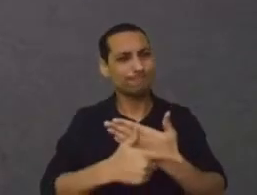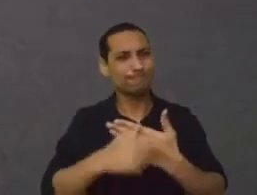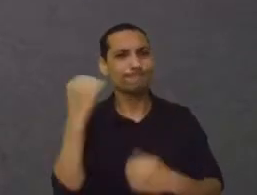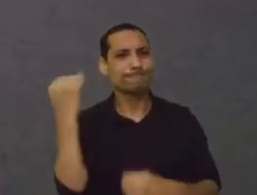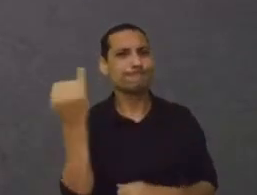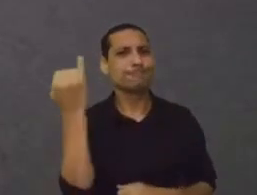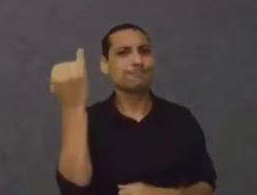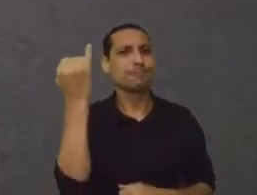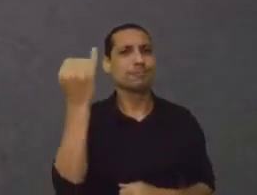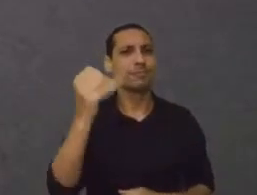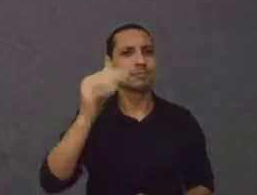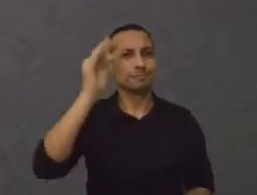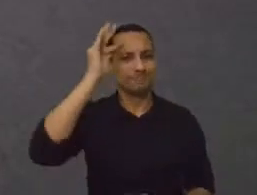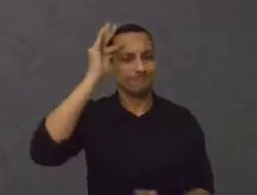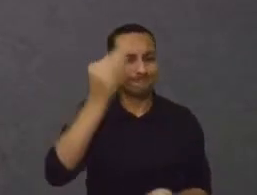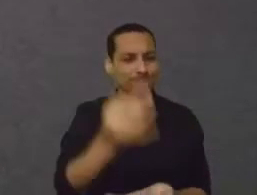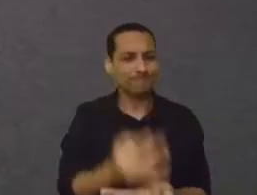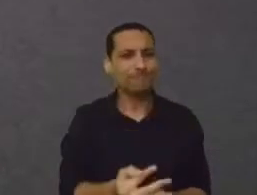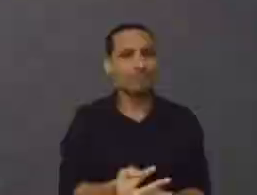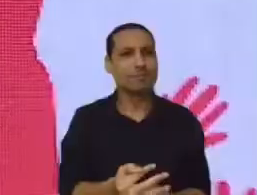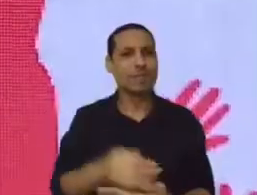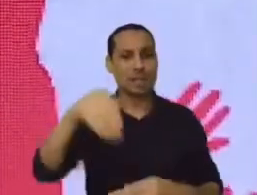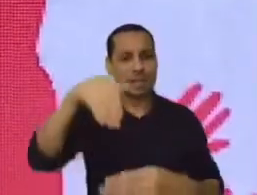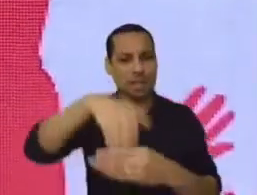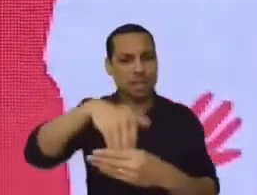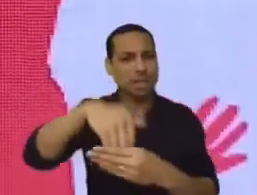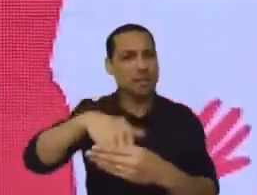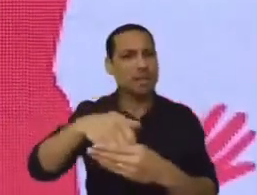nós vamos vencer as eleições, não é isso, Carmen? Certo. O ano que